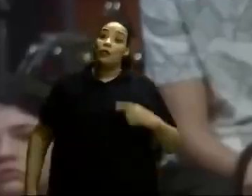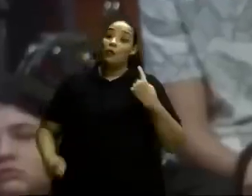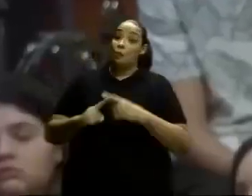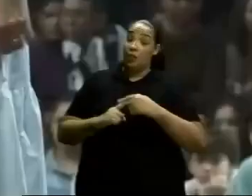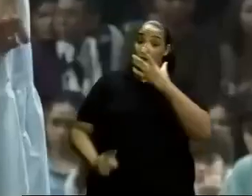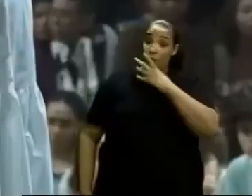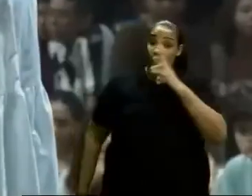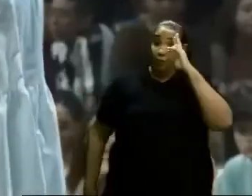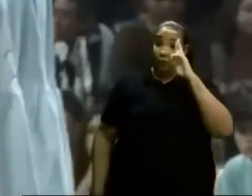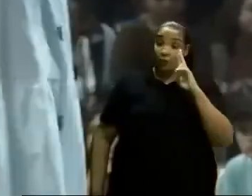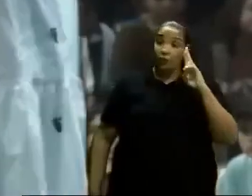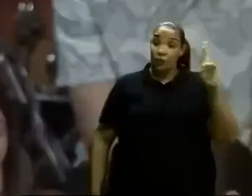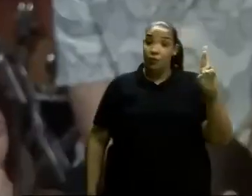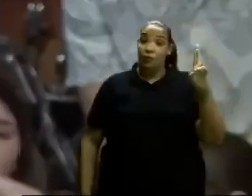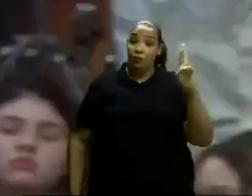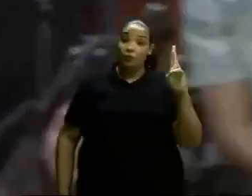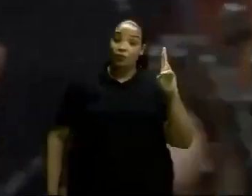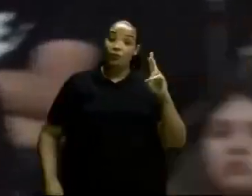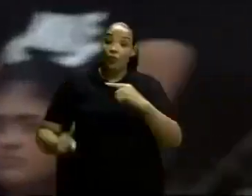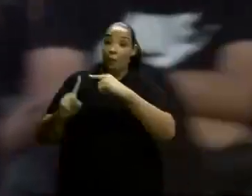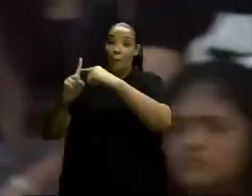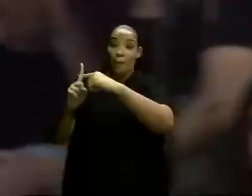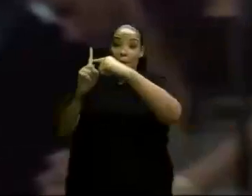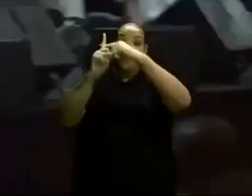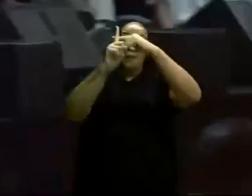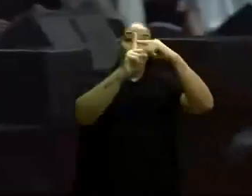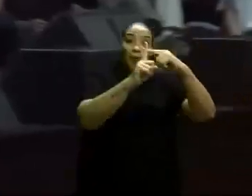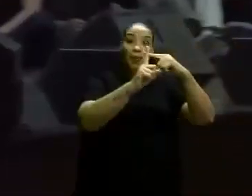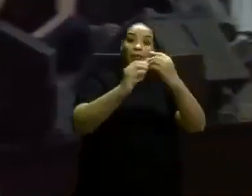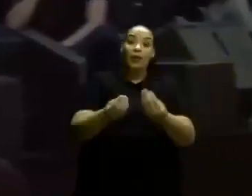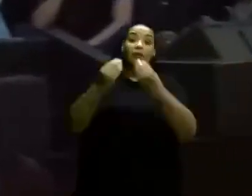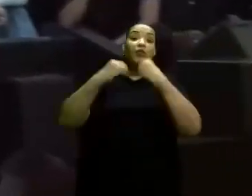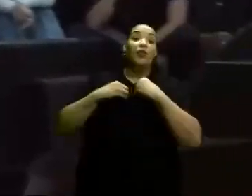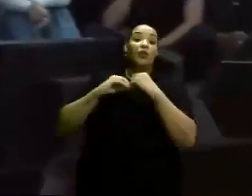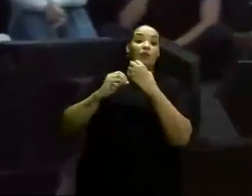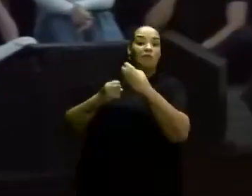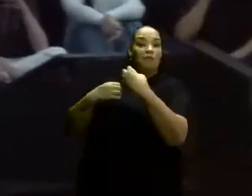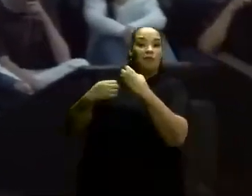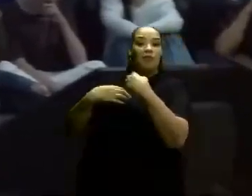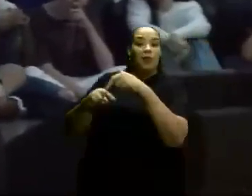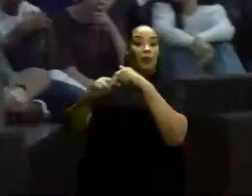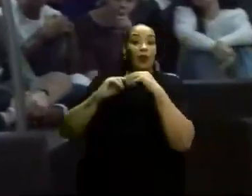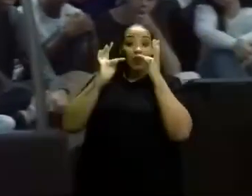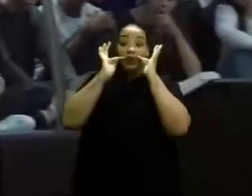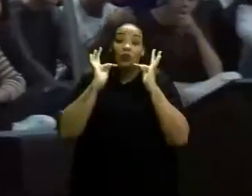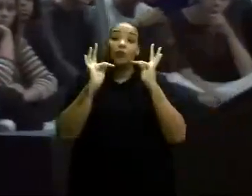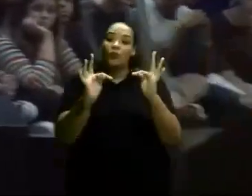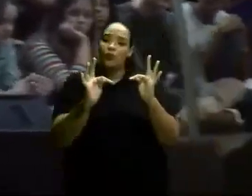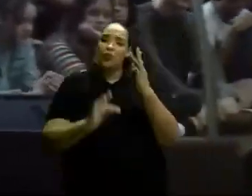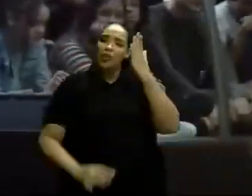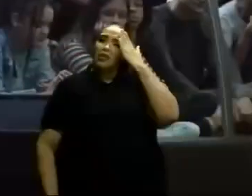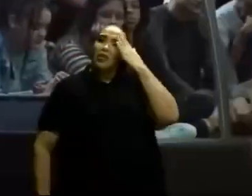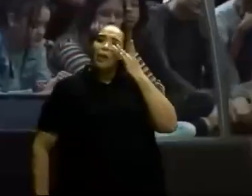Senhor, no Calvário, nos deu uma instrução através do seu testemunho. Sabe o que ele